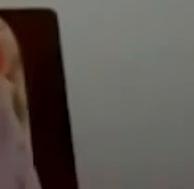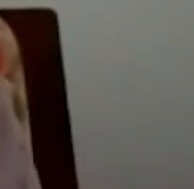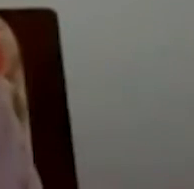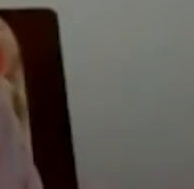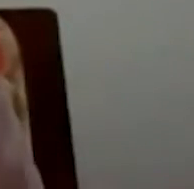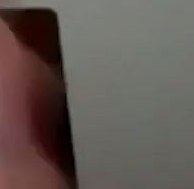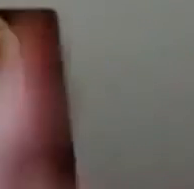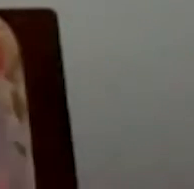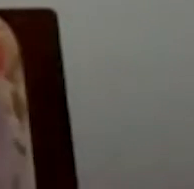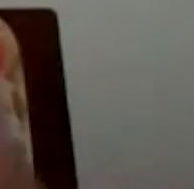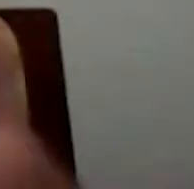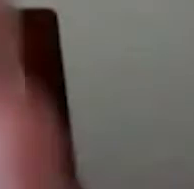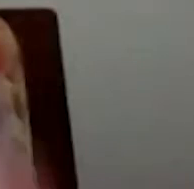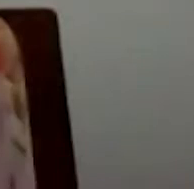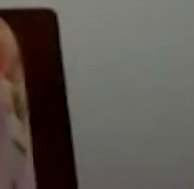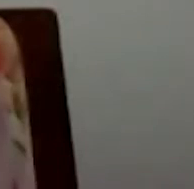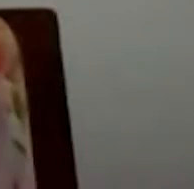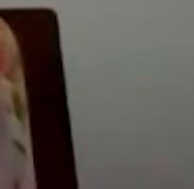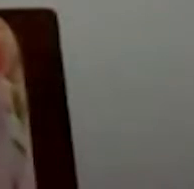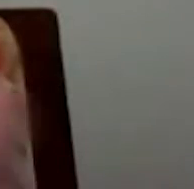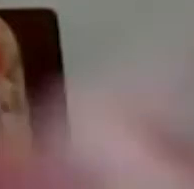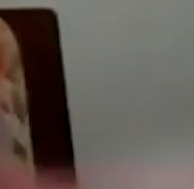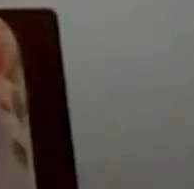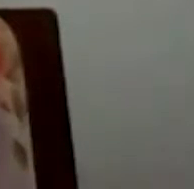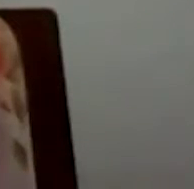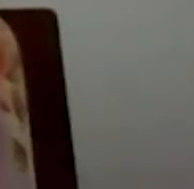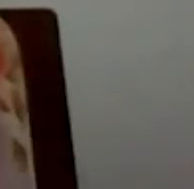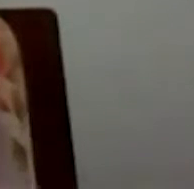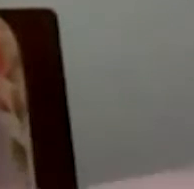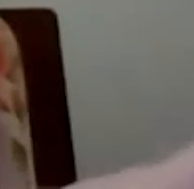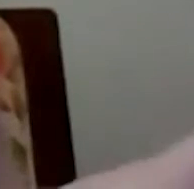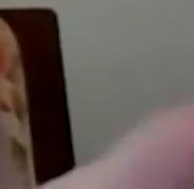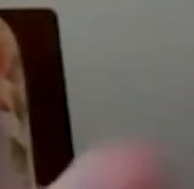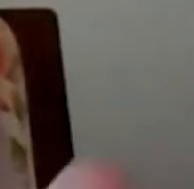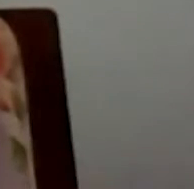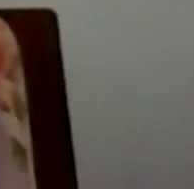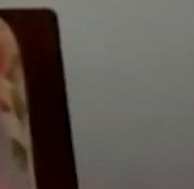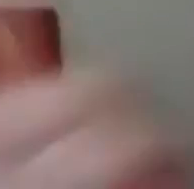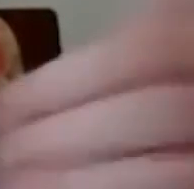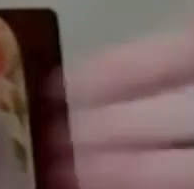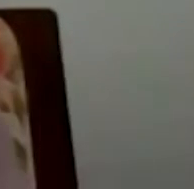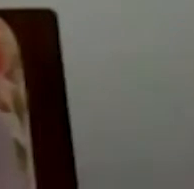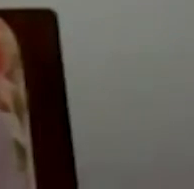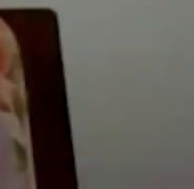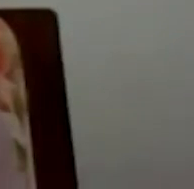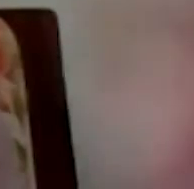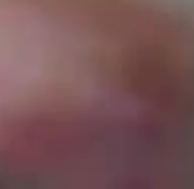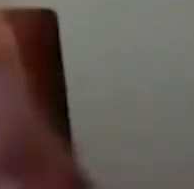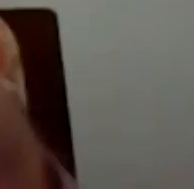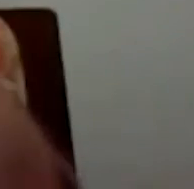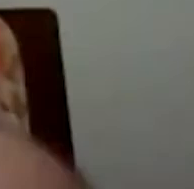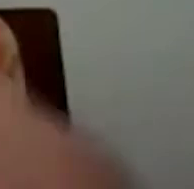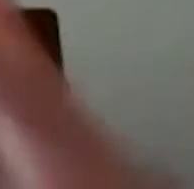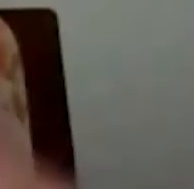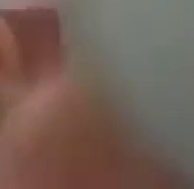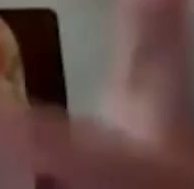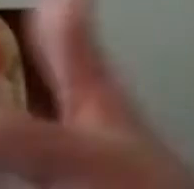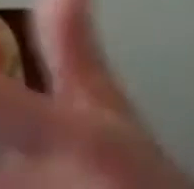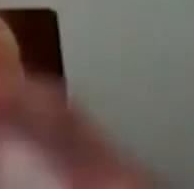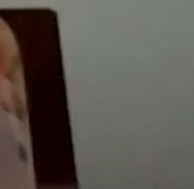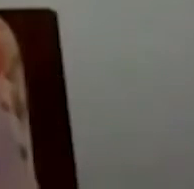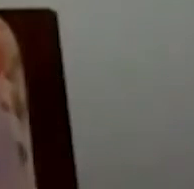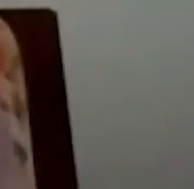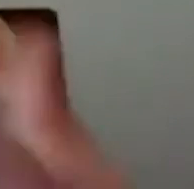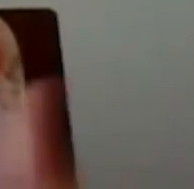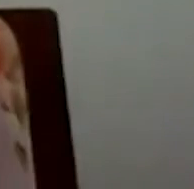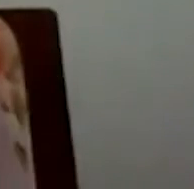eles defenderam o terceiro reinado, a continuidade. Afonso Celso Júnior, por exemplo, é um que ele era pró-república, mas